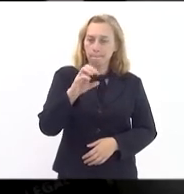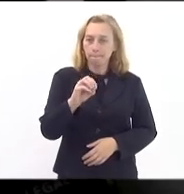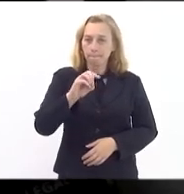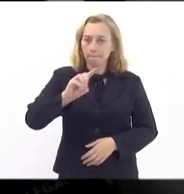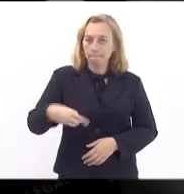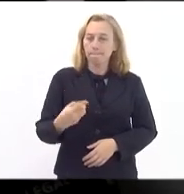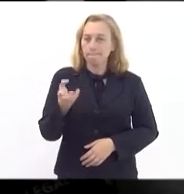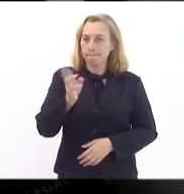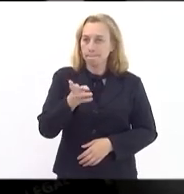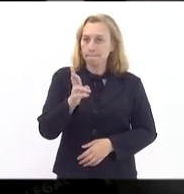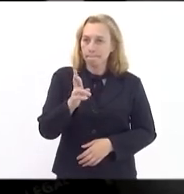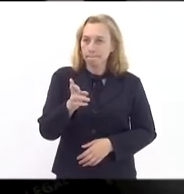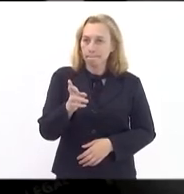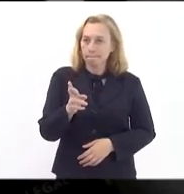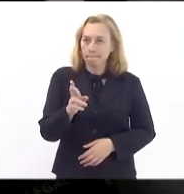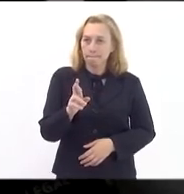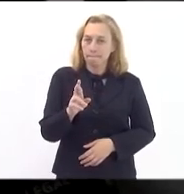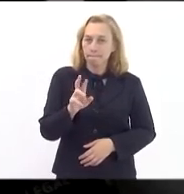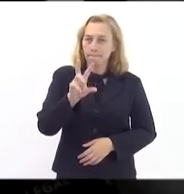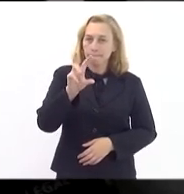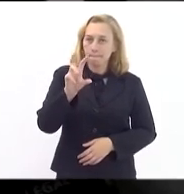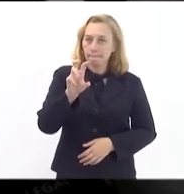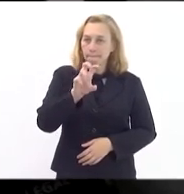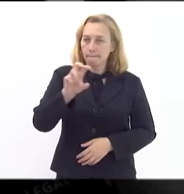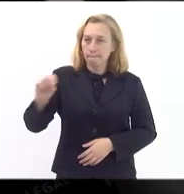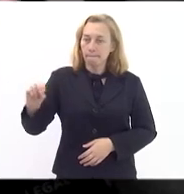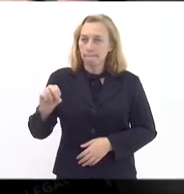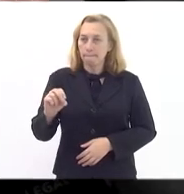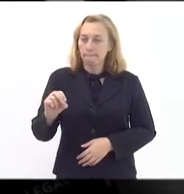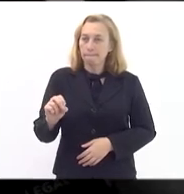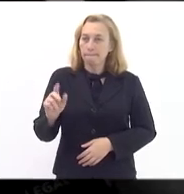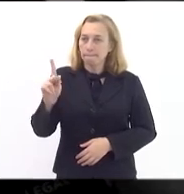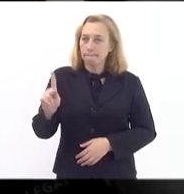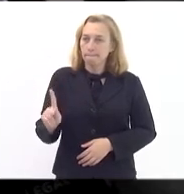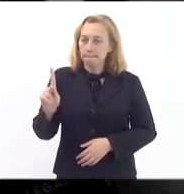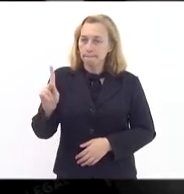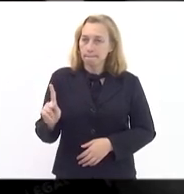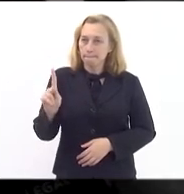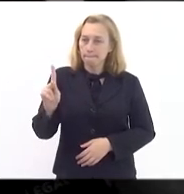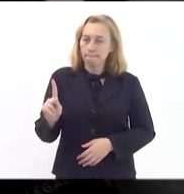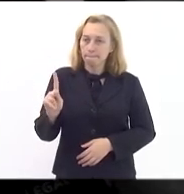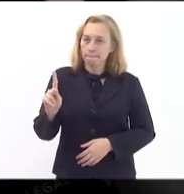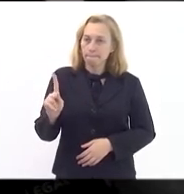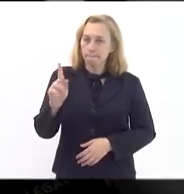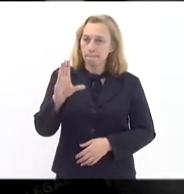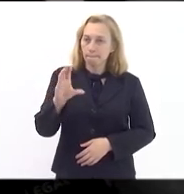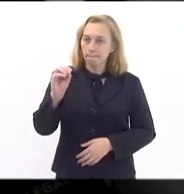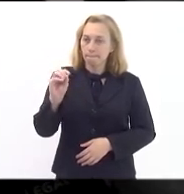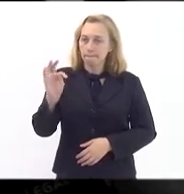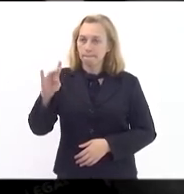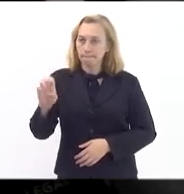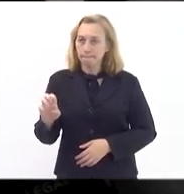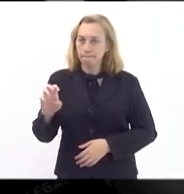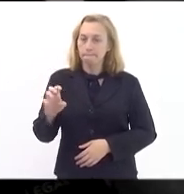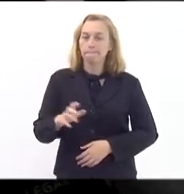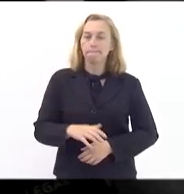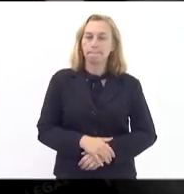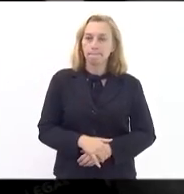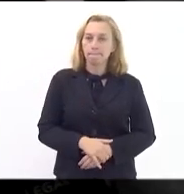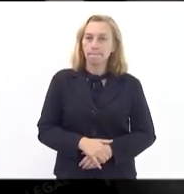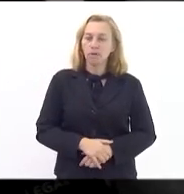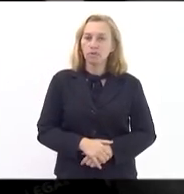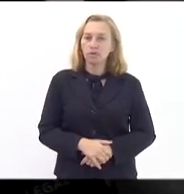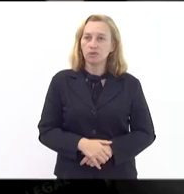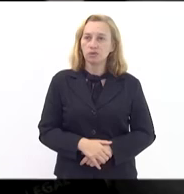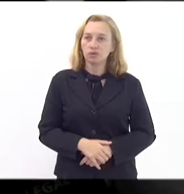tem uma bobina interna que tem 500 gramas de pobre então o pessoal destrói com o seu dinheiro na foto para levar uma bobina de 500